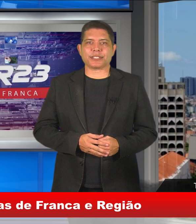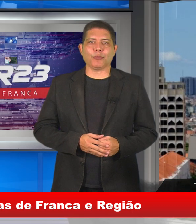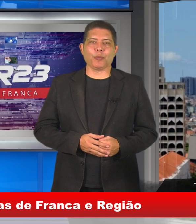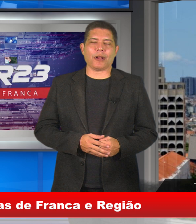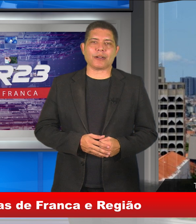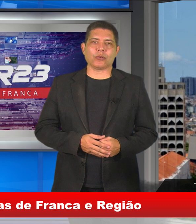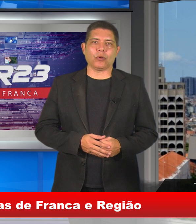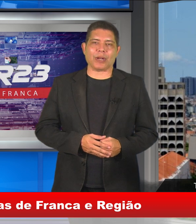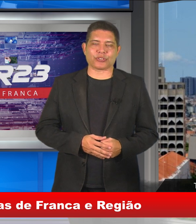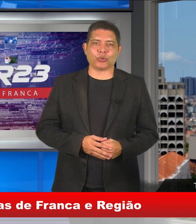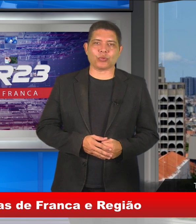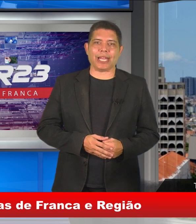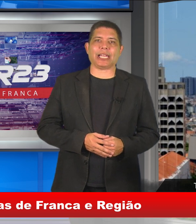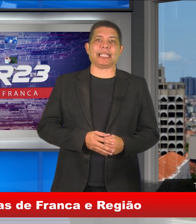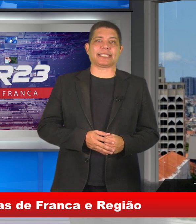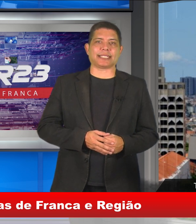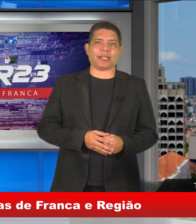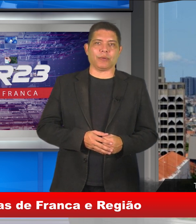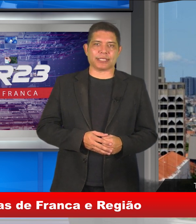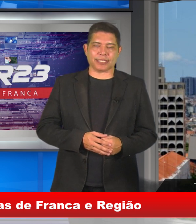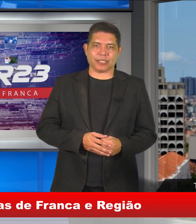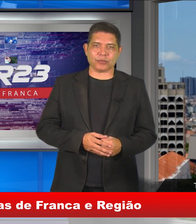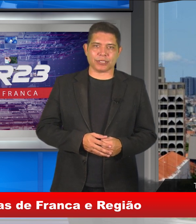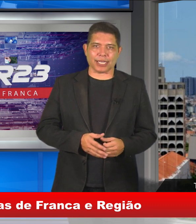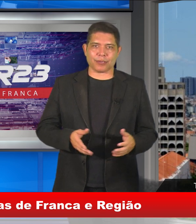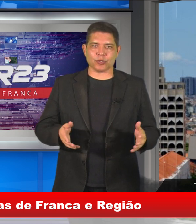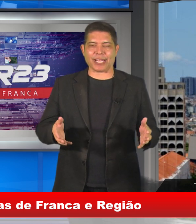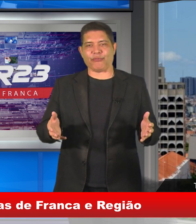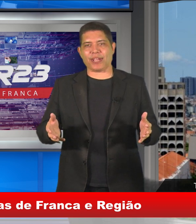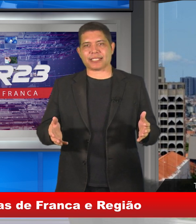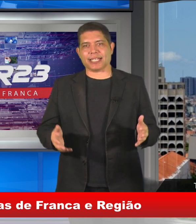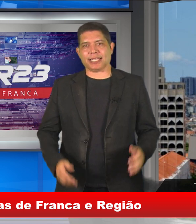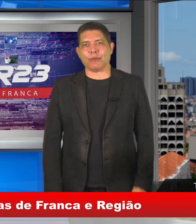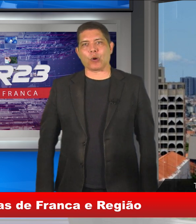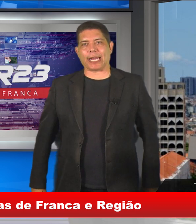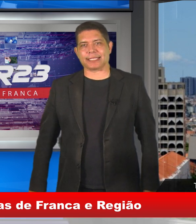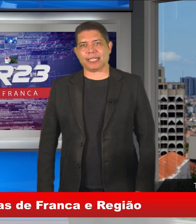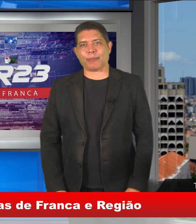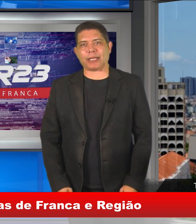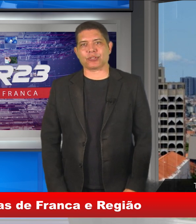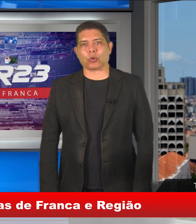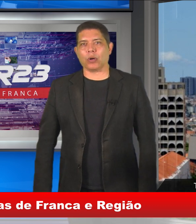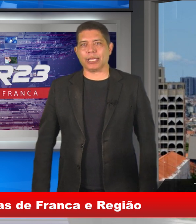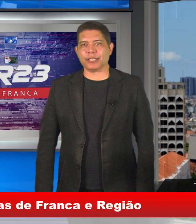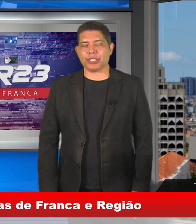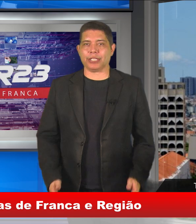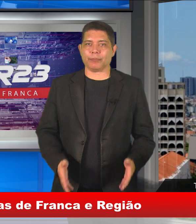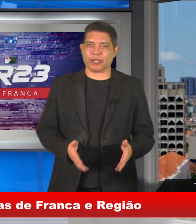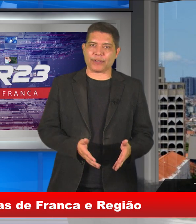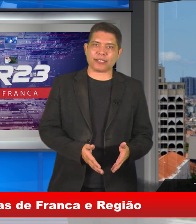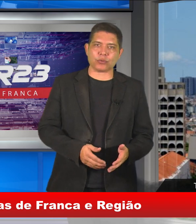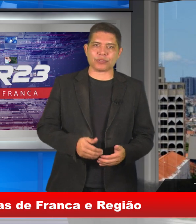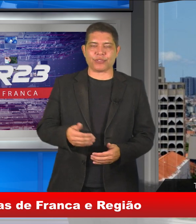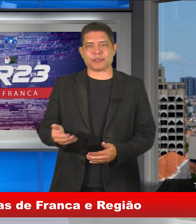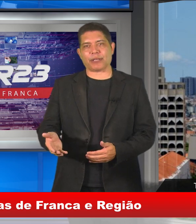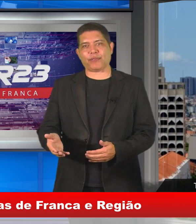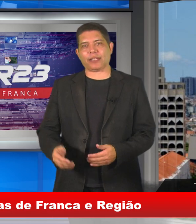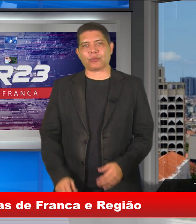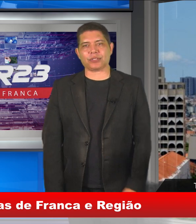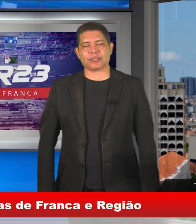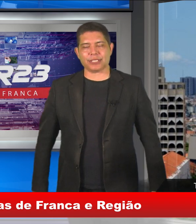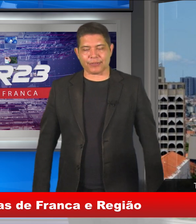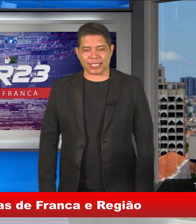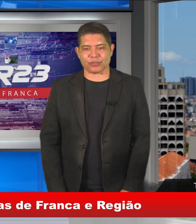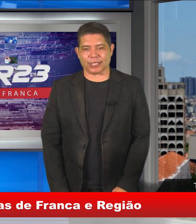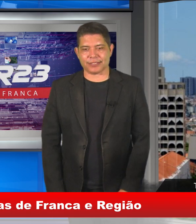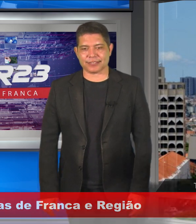E no próximo bloco, o assunto é eleição. Esse ano teremos a Festa da Democracia para a escolha de prefeitos,